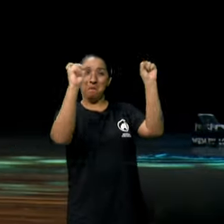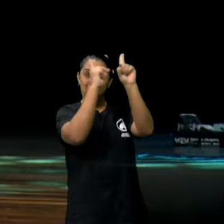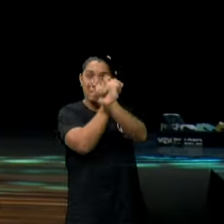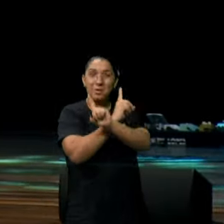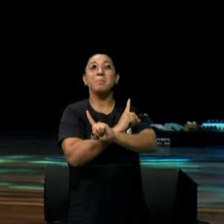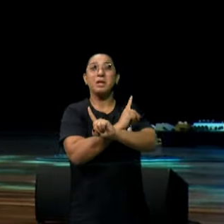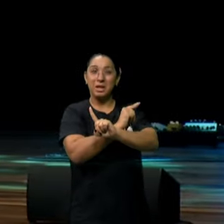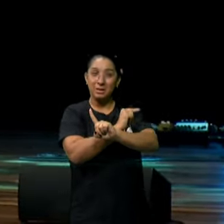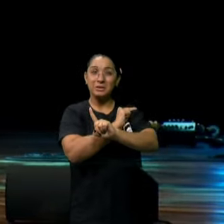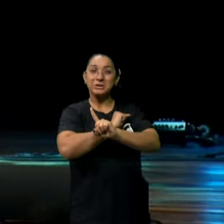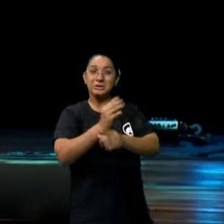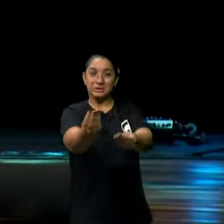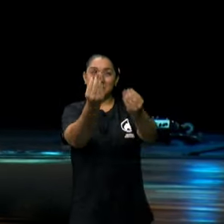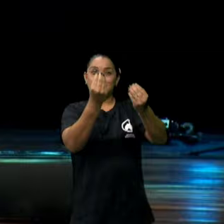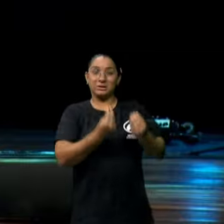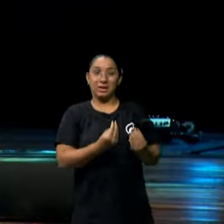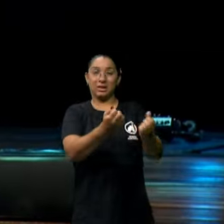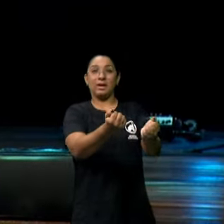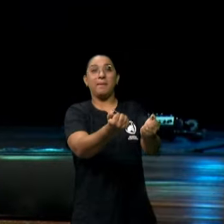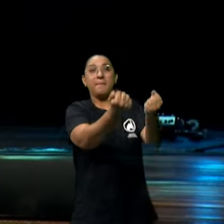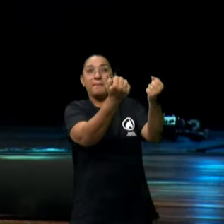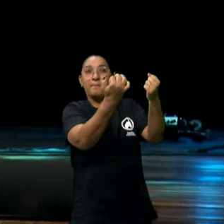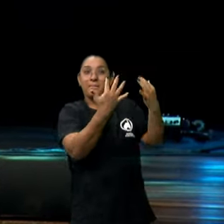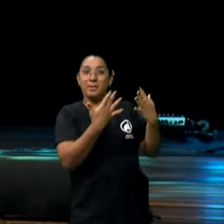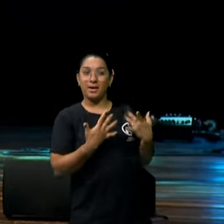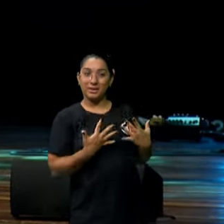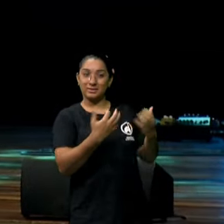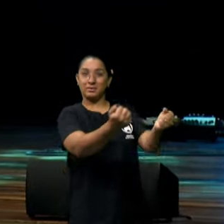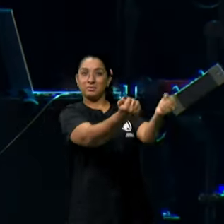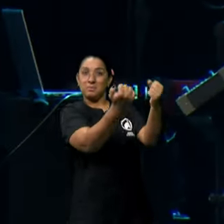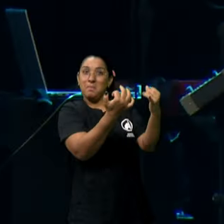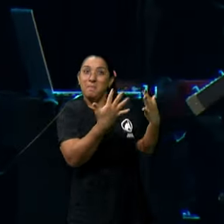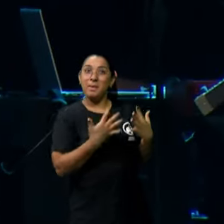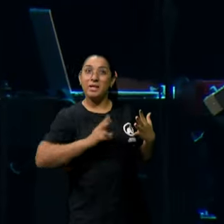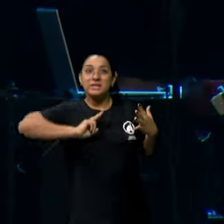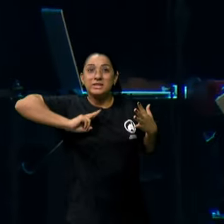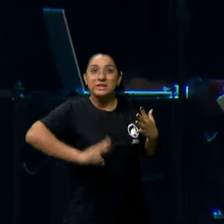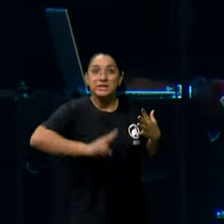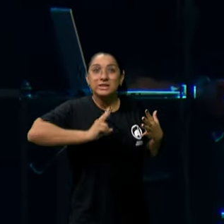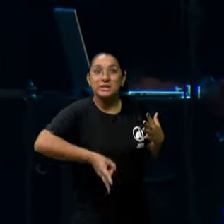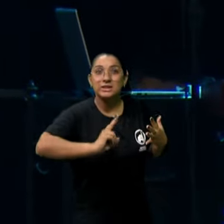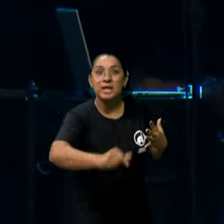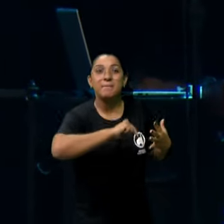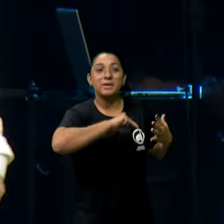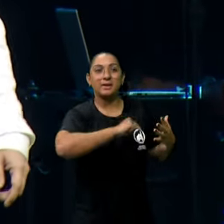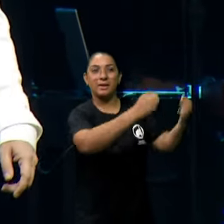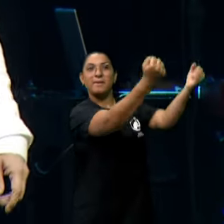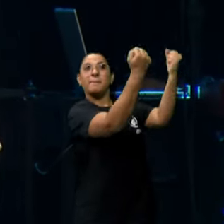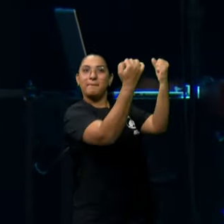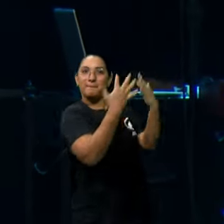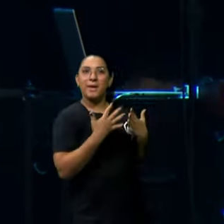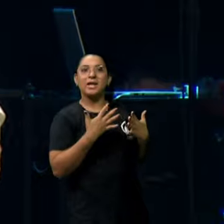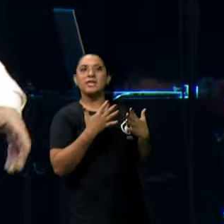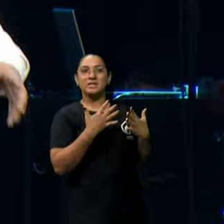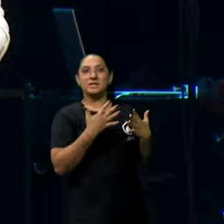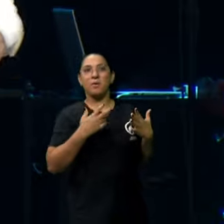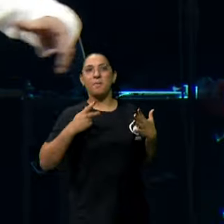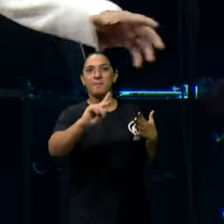existe batalha espiritual sem a entrega de despojo Deus sempre vai te dar despojo nas mãos